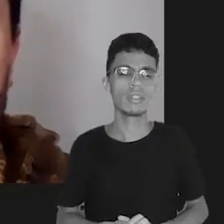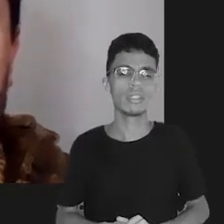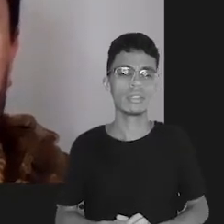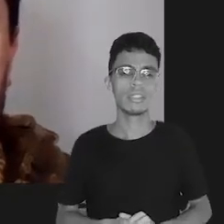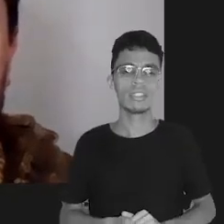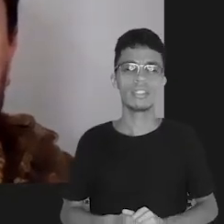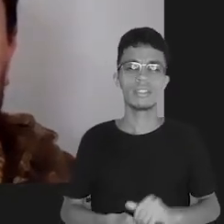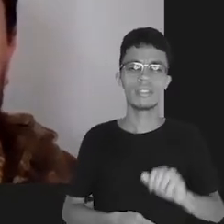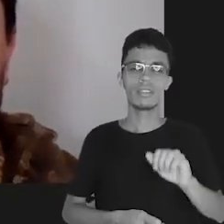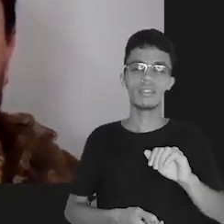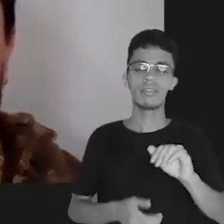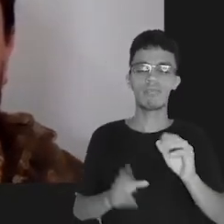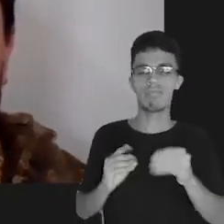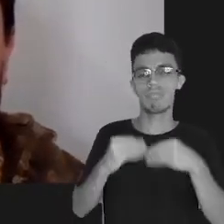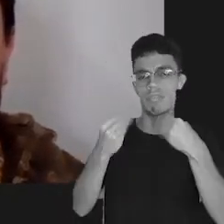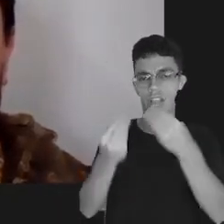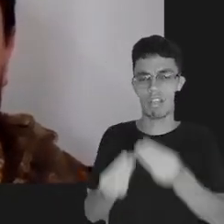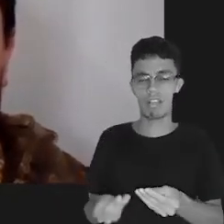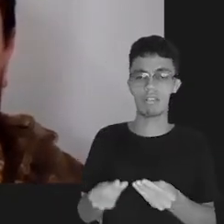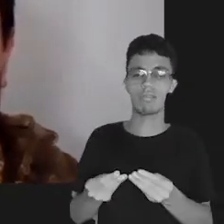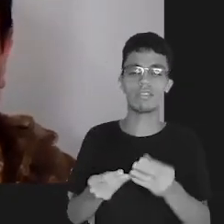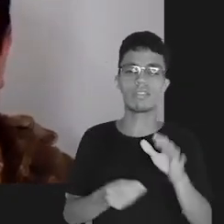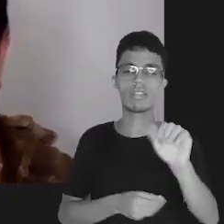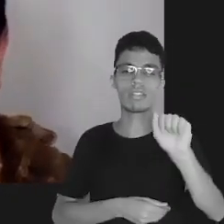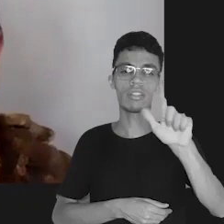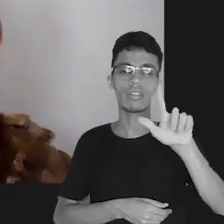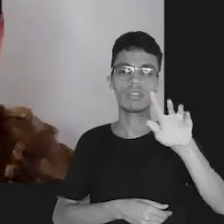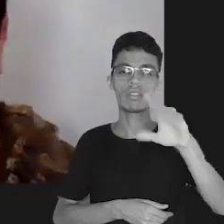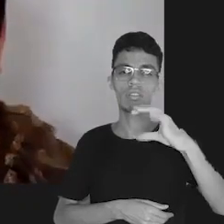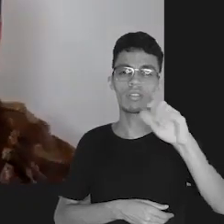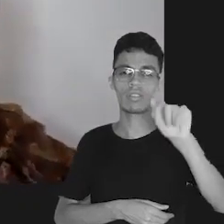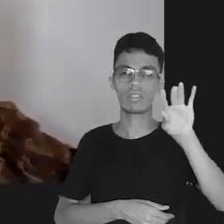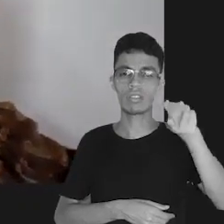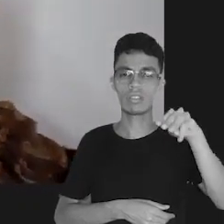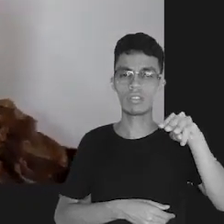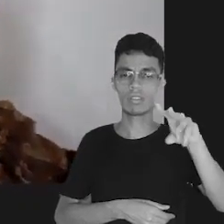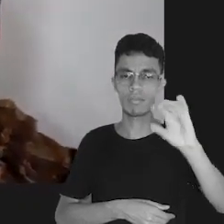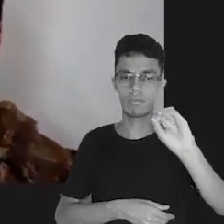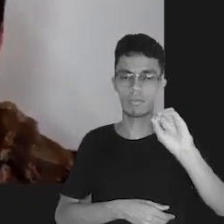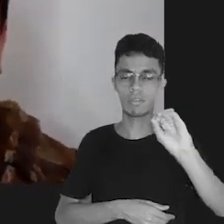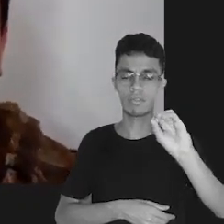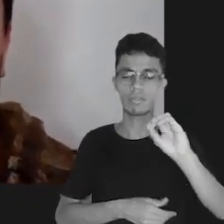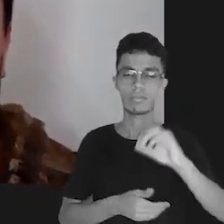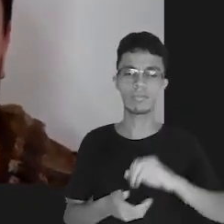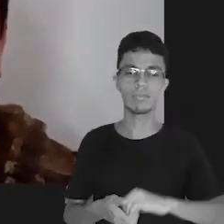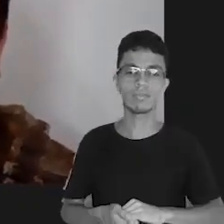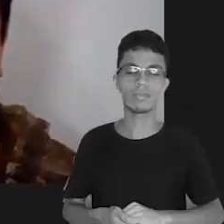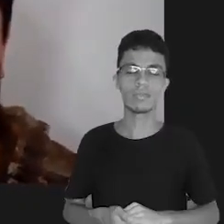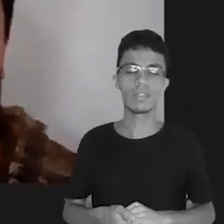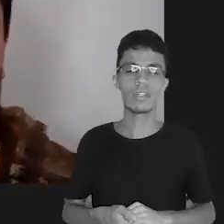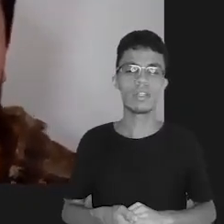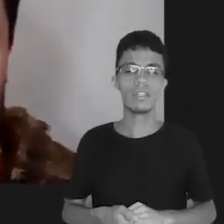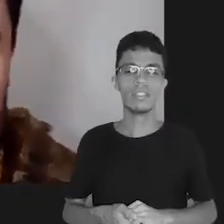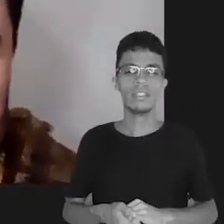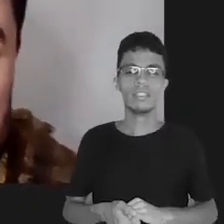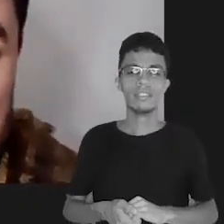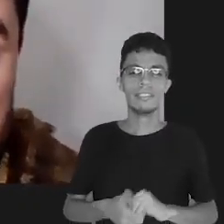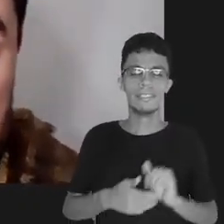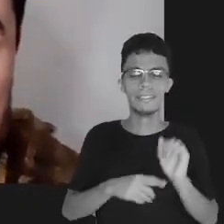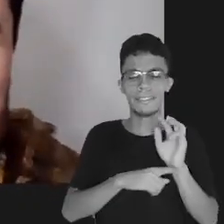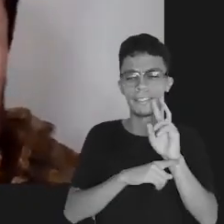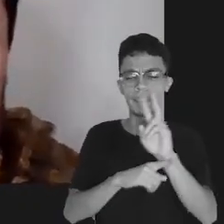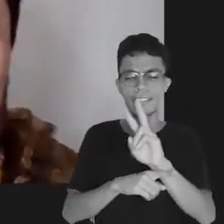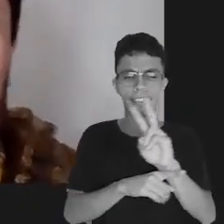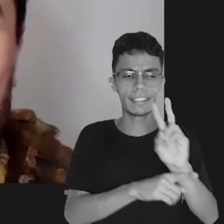numa armadilha, num alçapão, resguardá-lo de toda